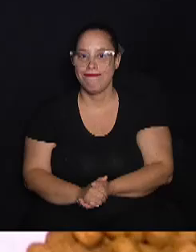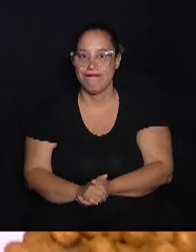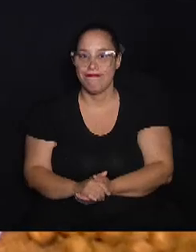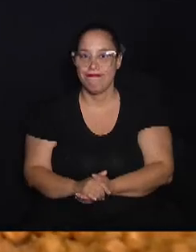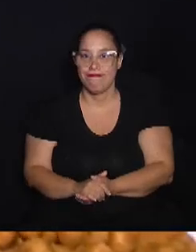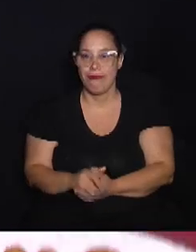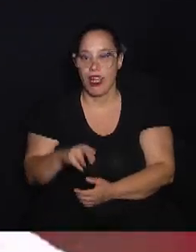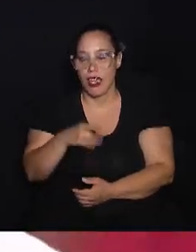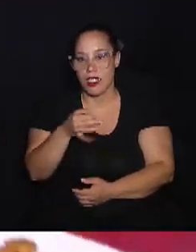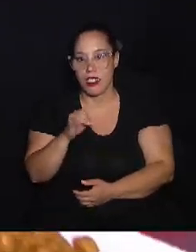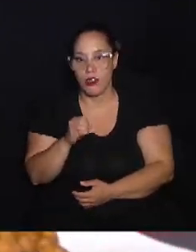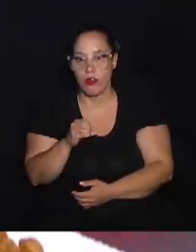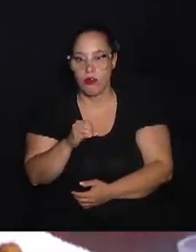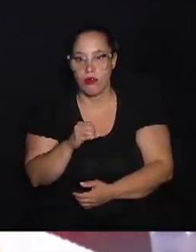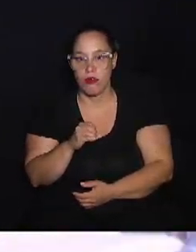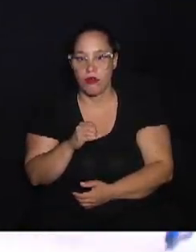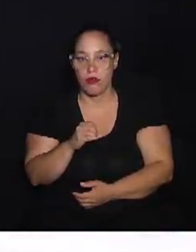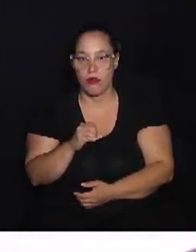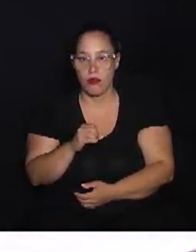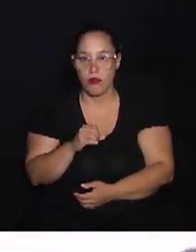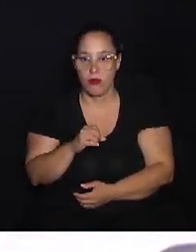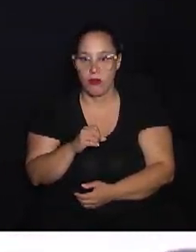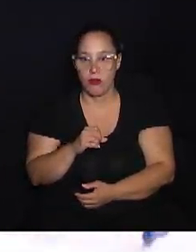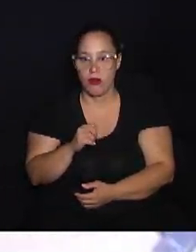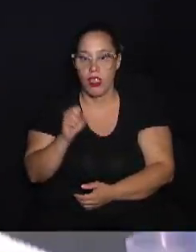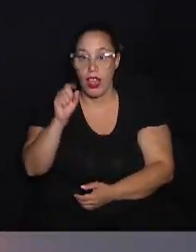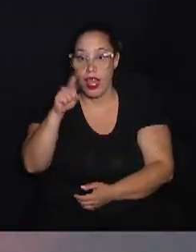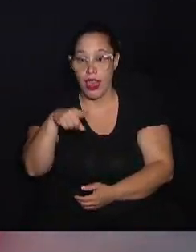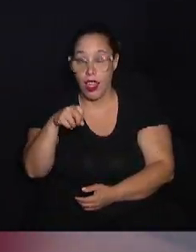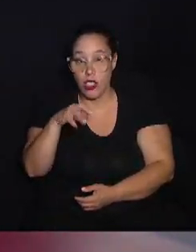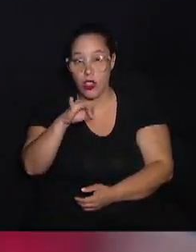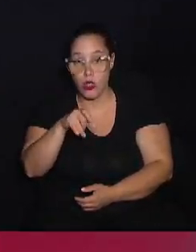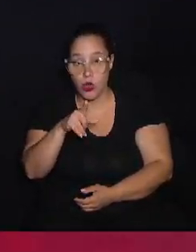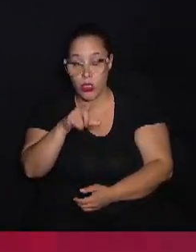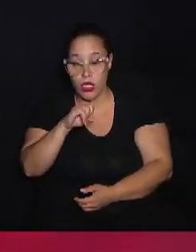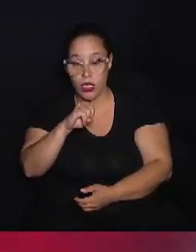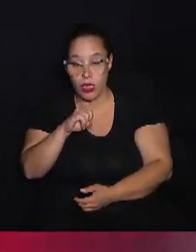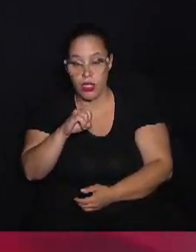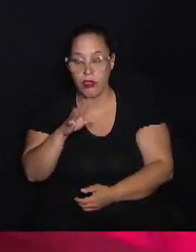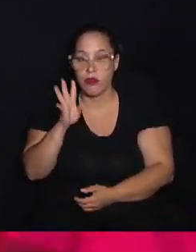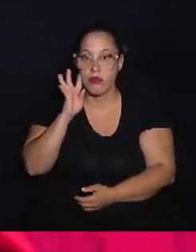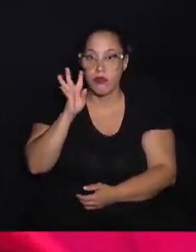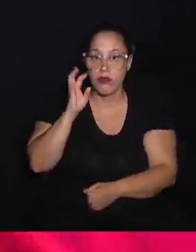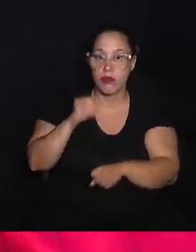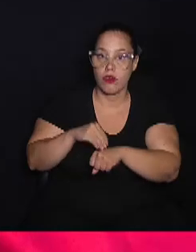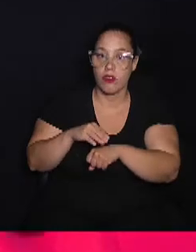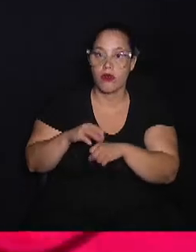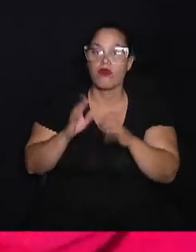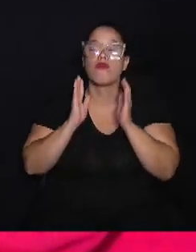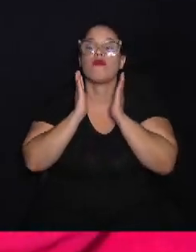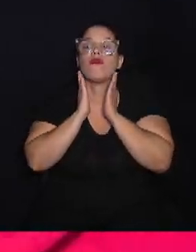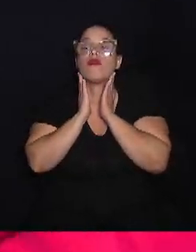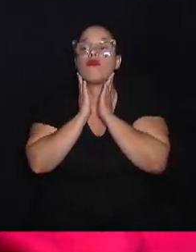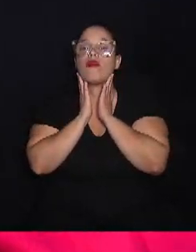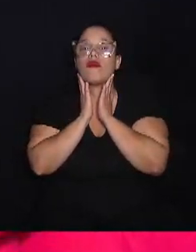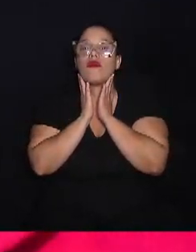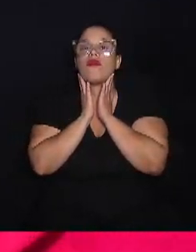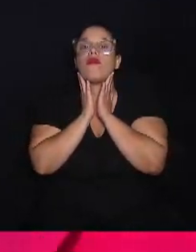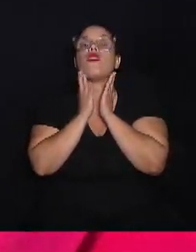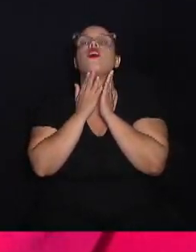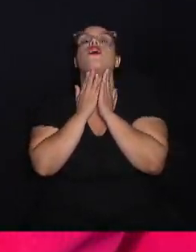né então pode dar né jie outra dica legal é sempre manter a cabecinha nessa